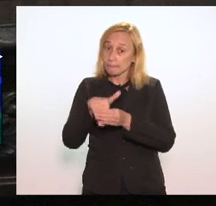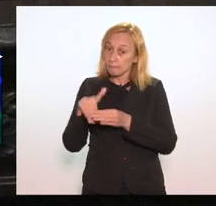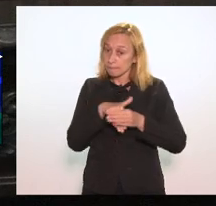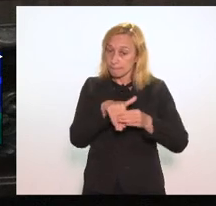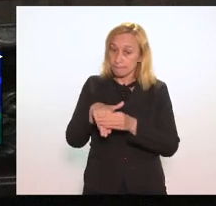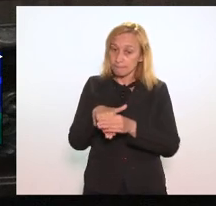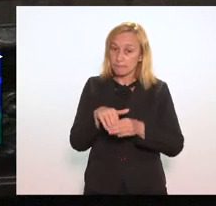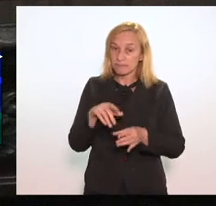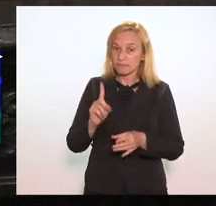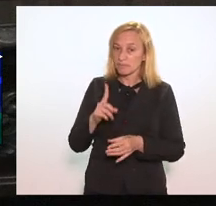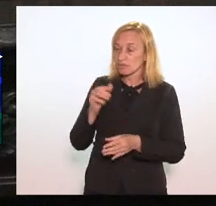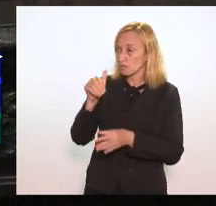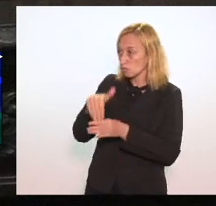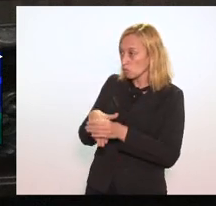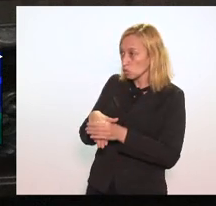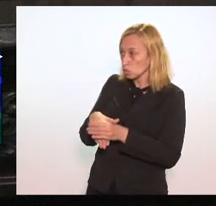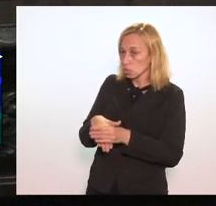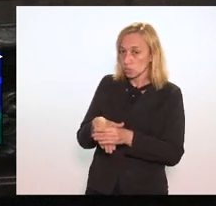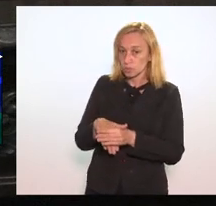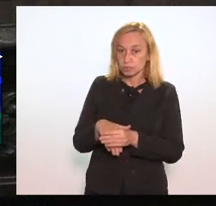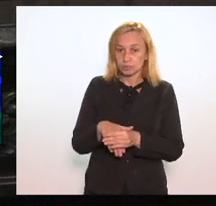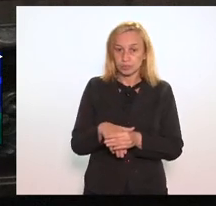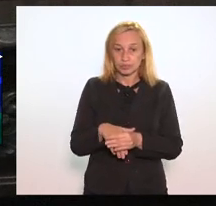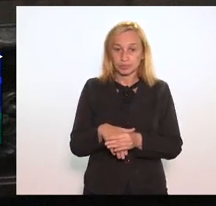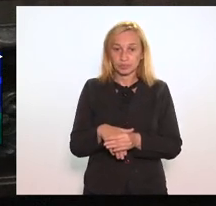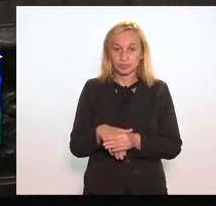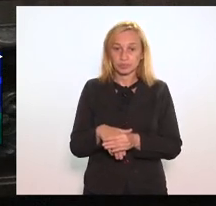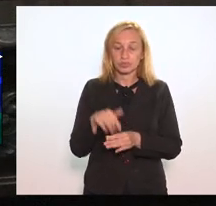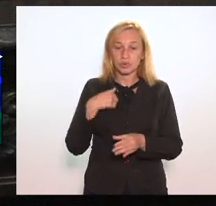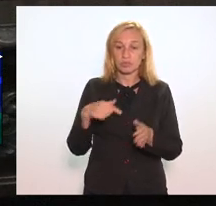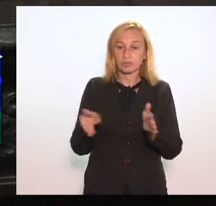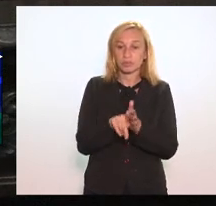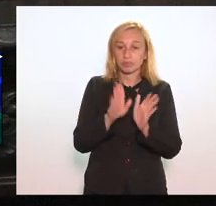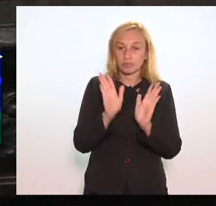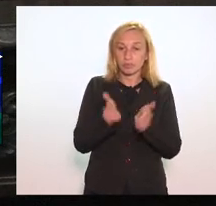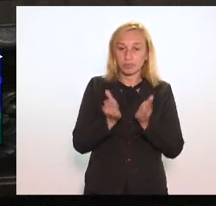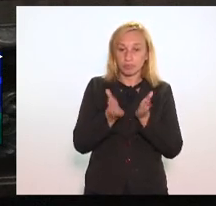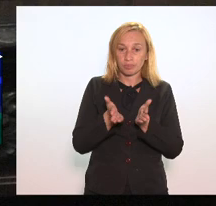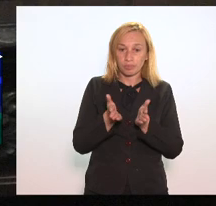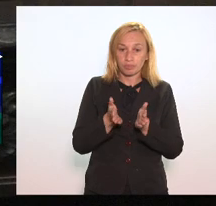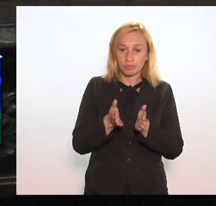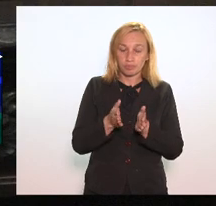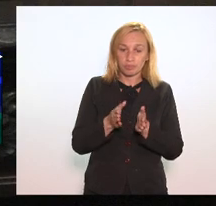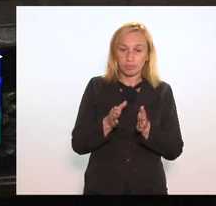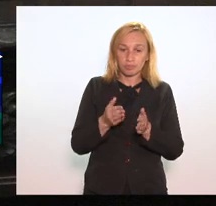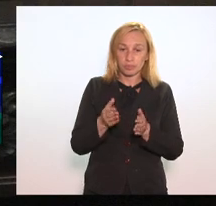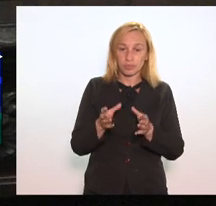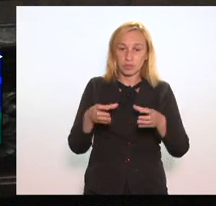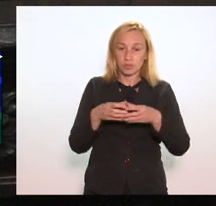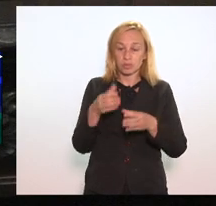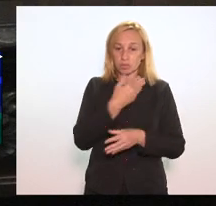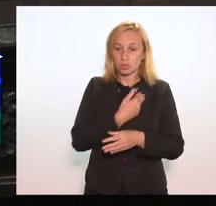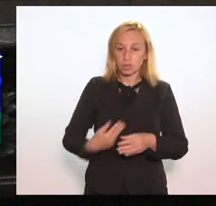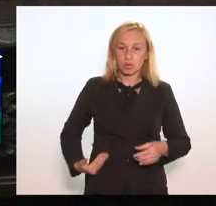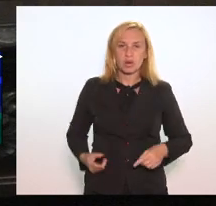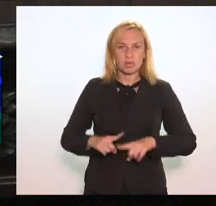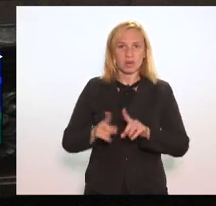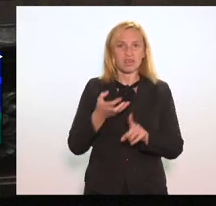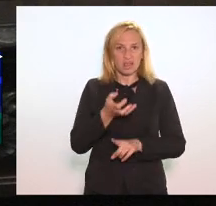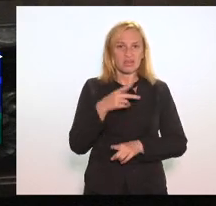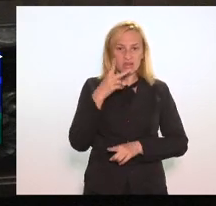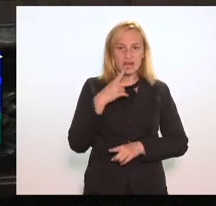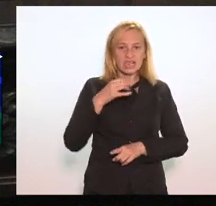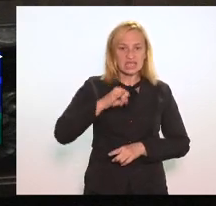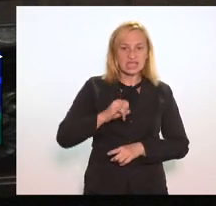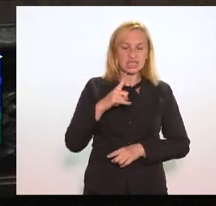não voto eu faço parte hoje da bancada do governo mas quero dizer se